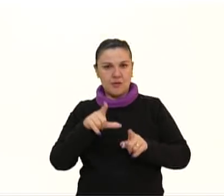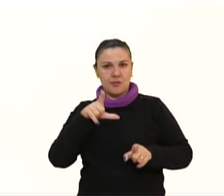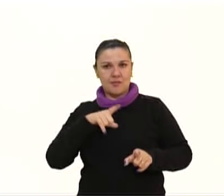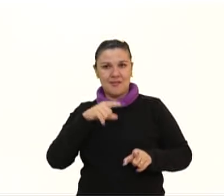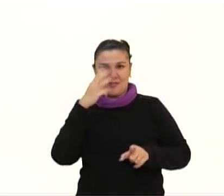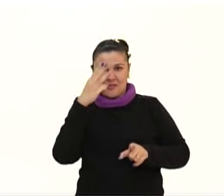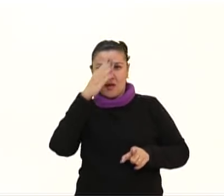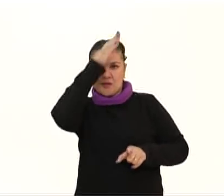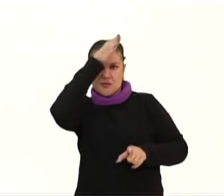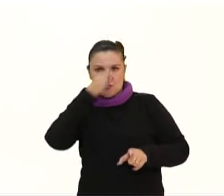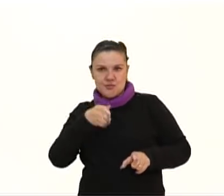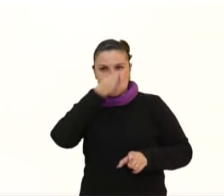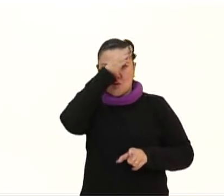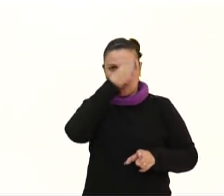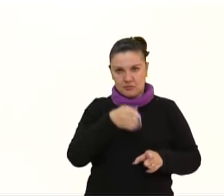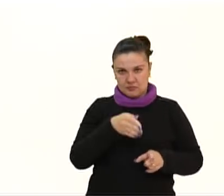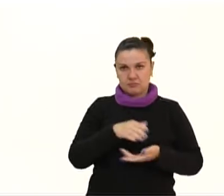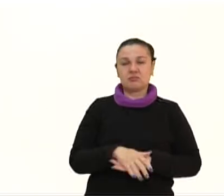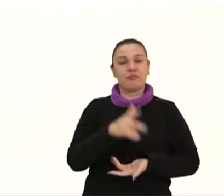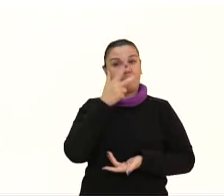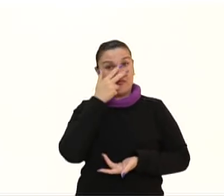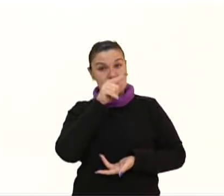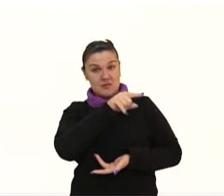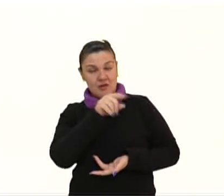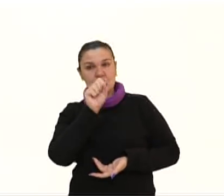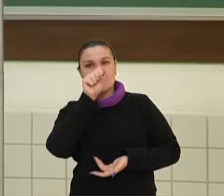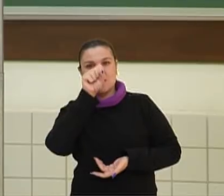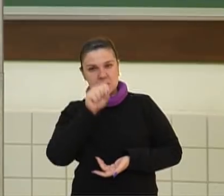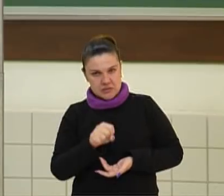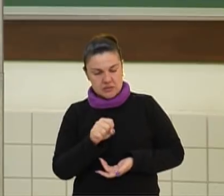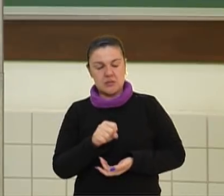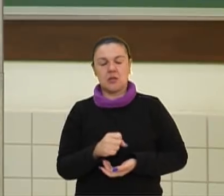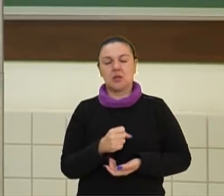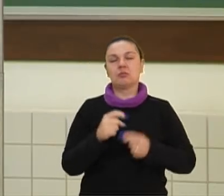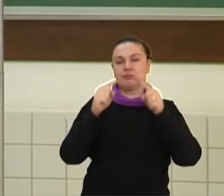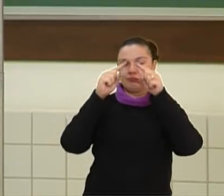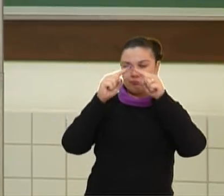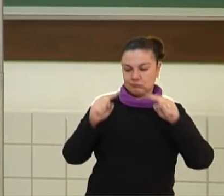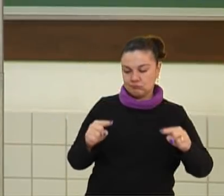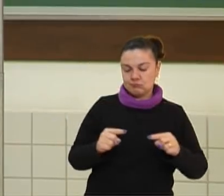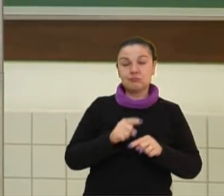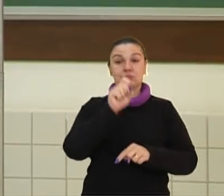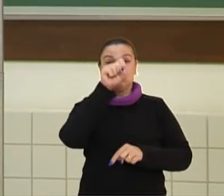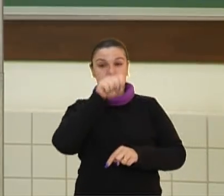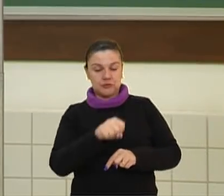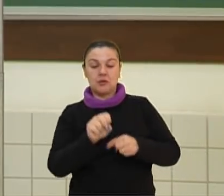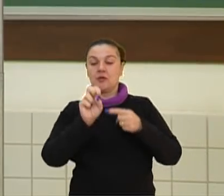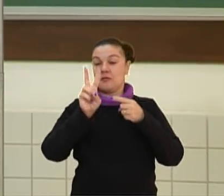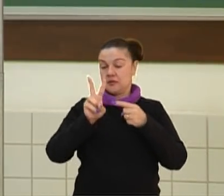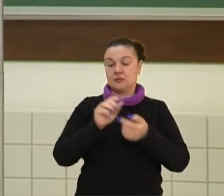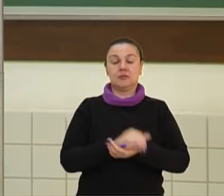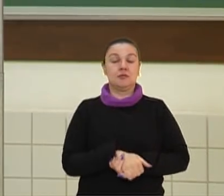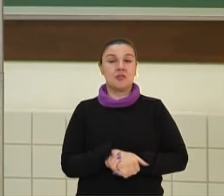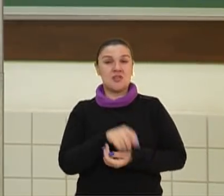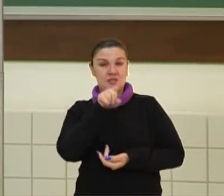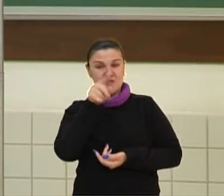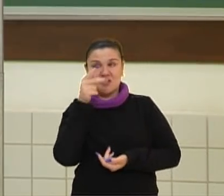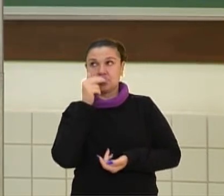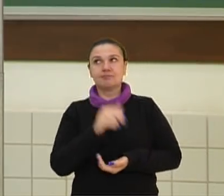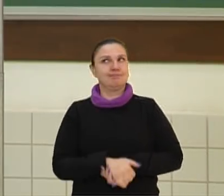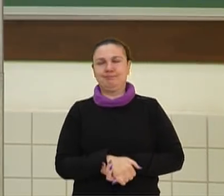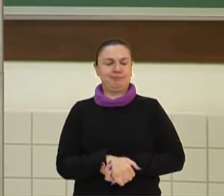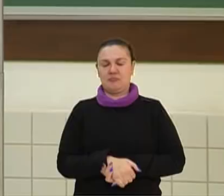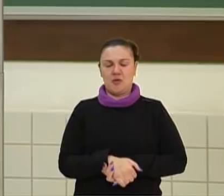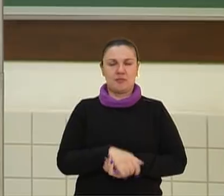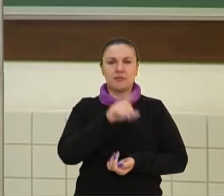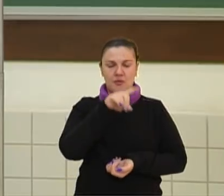que vocês acham? Se vocês acham que temos 3 diagonais em um triângulo, você vai colocar V de verdadeiro. Se achar que não,